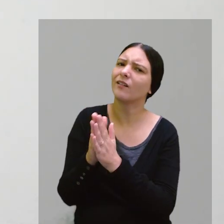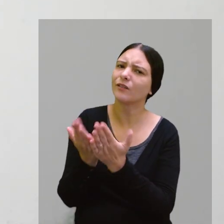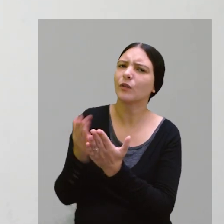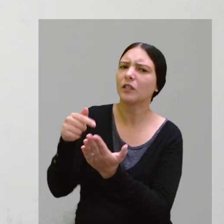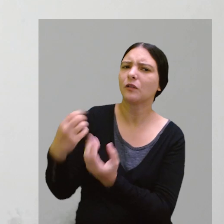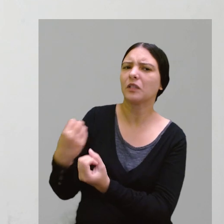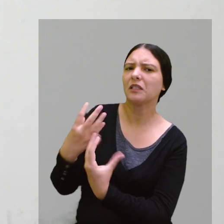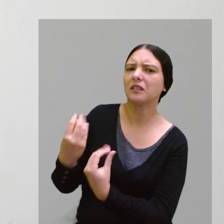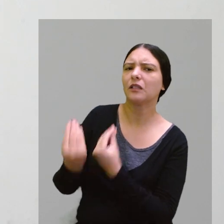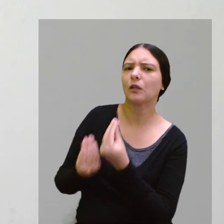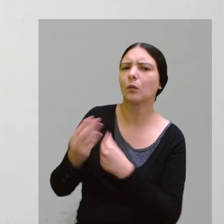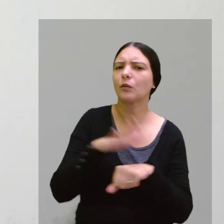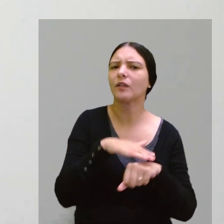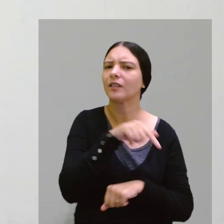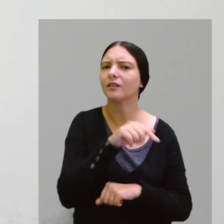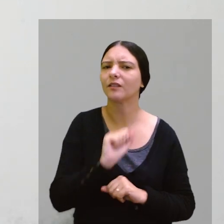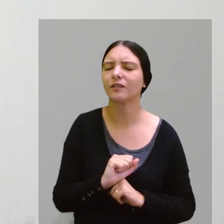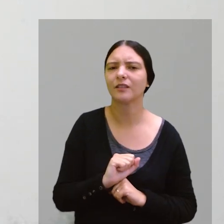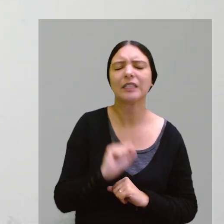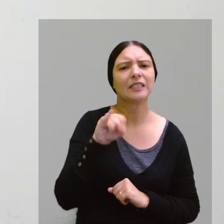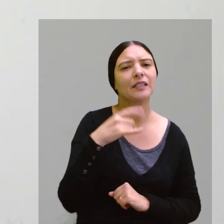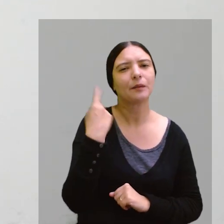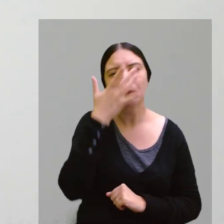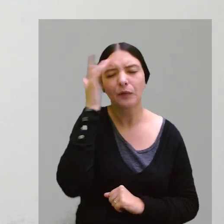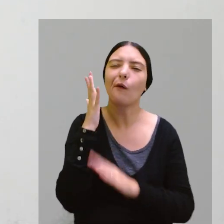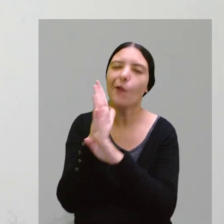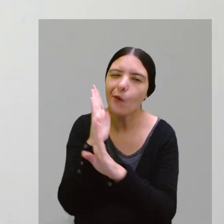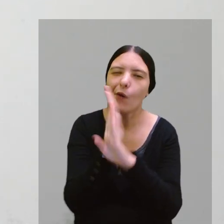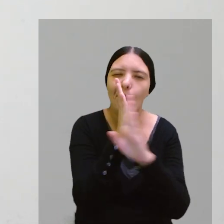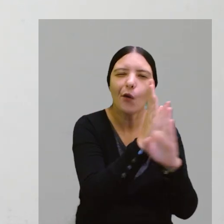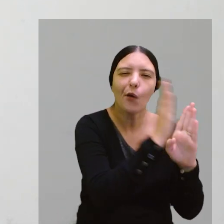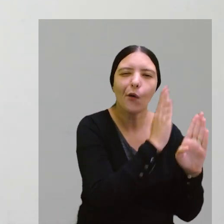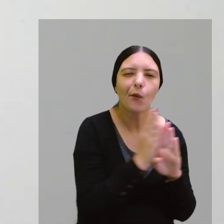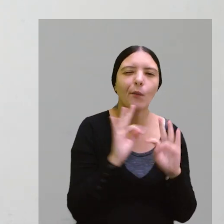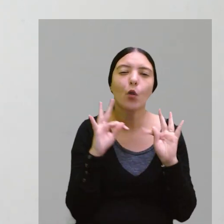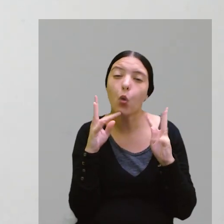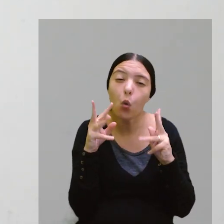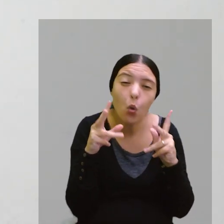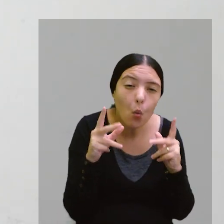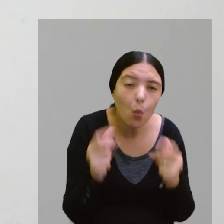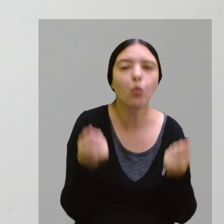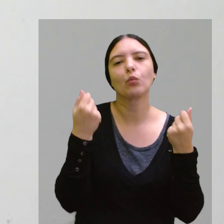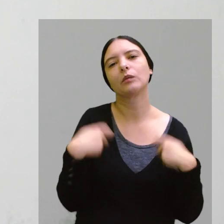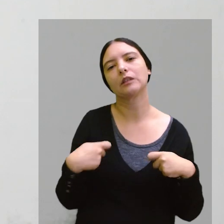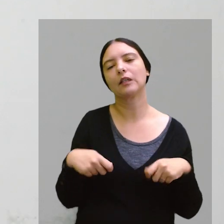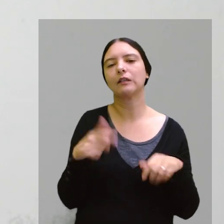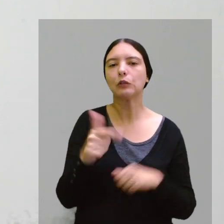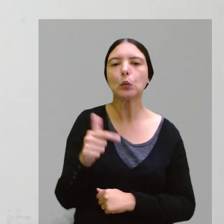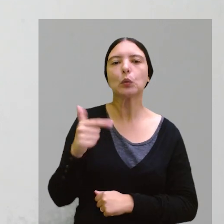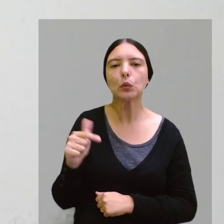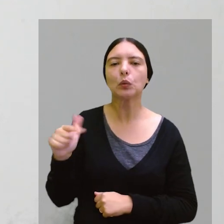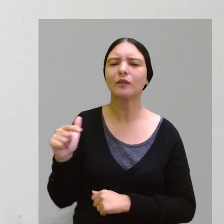faz a pólvora. Se a gente tivesse que descobrir, cada geração tivesse que descobrir a pólvora, a gente nunca